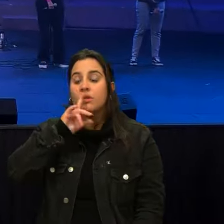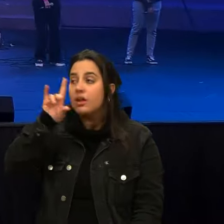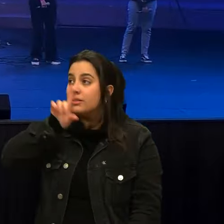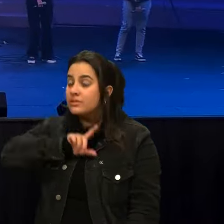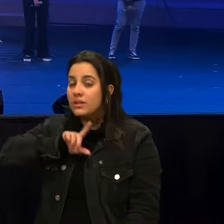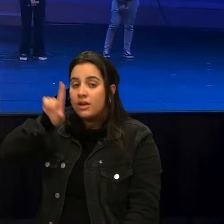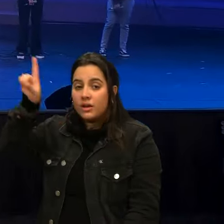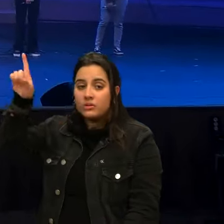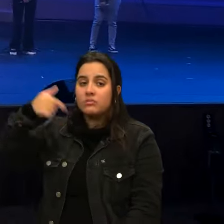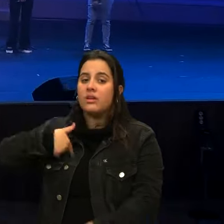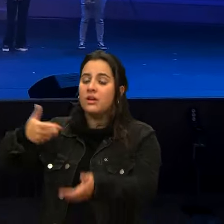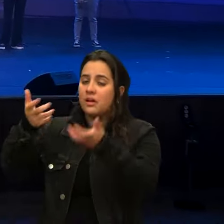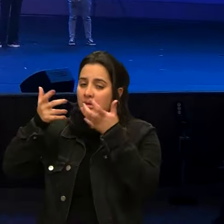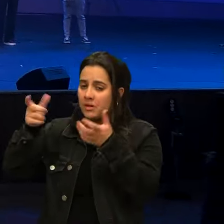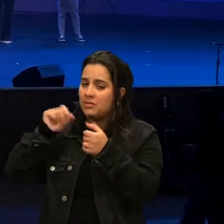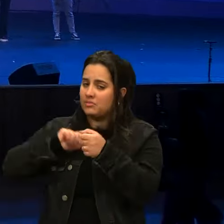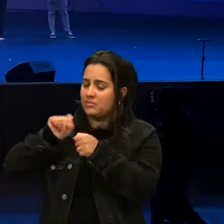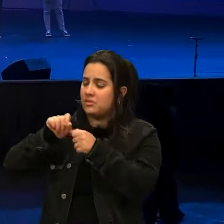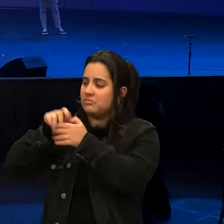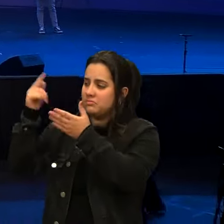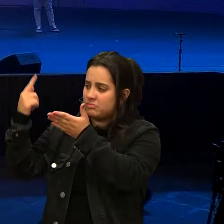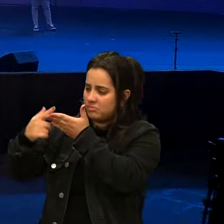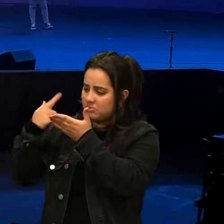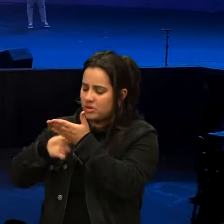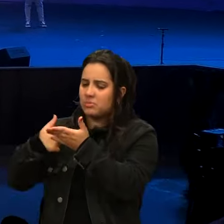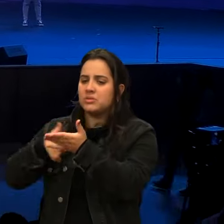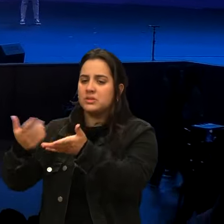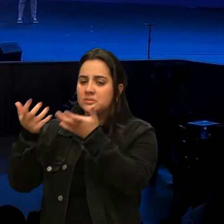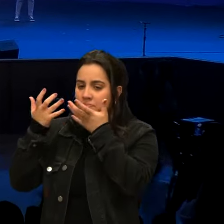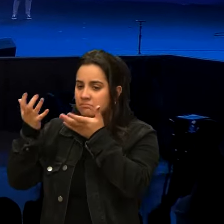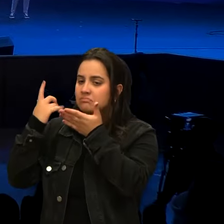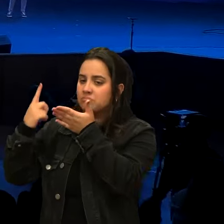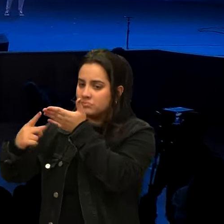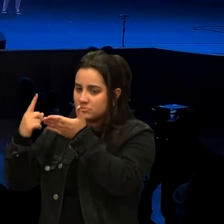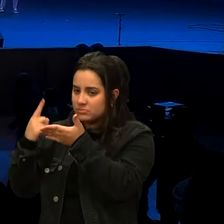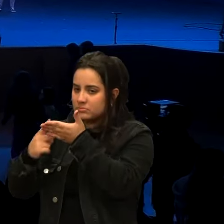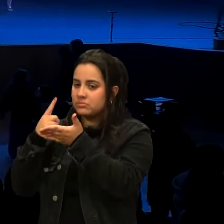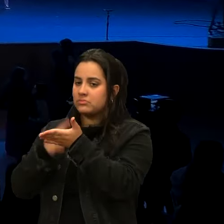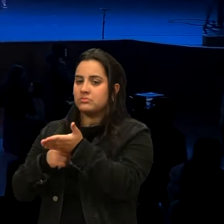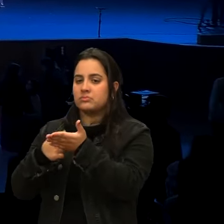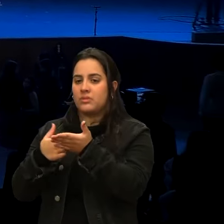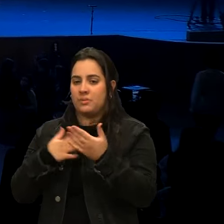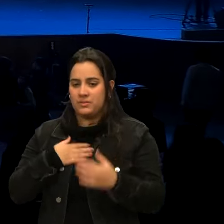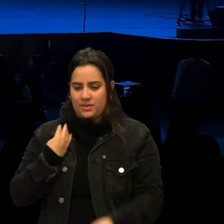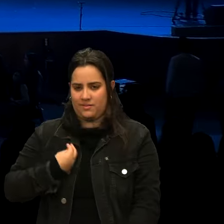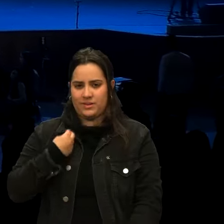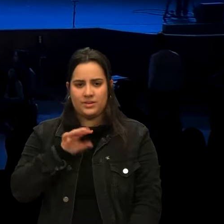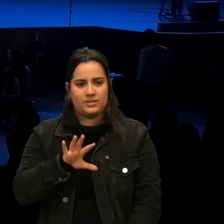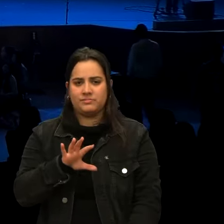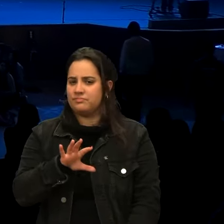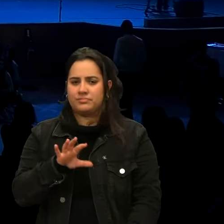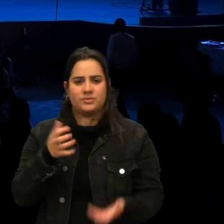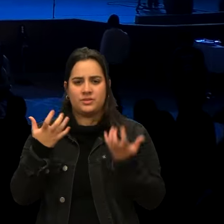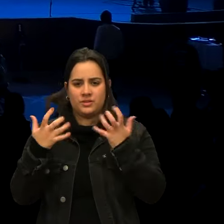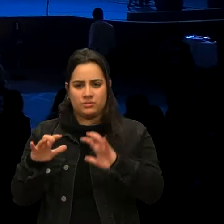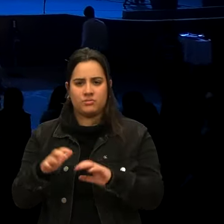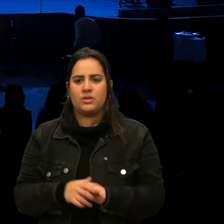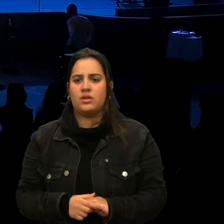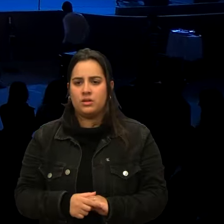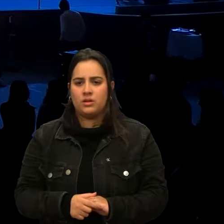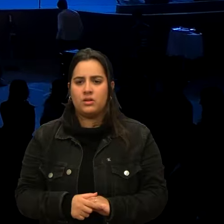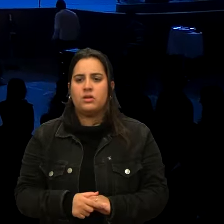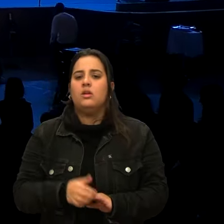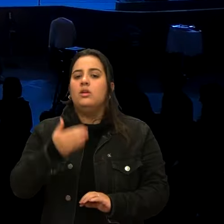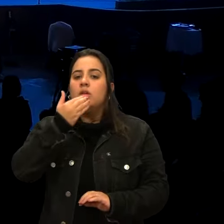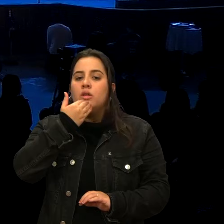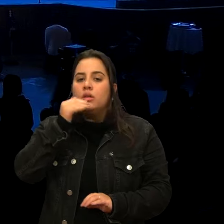Deus, eu quero fazer um compromisso com o Senhor. Eu não quero mais viver a minha vida dessa forma. Pede para